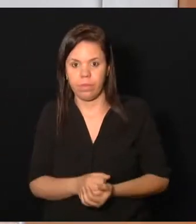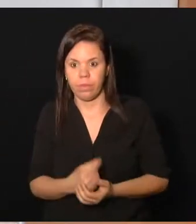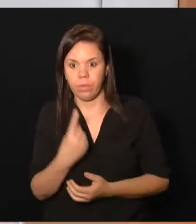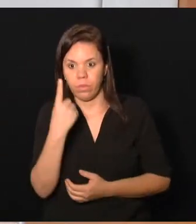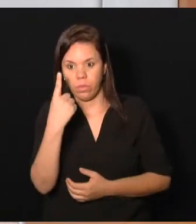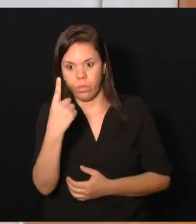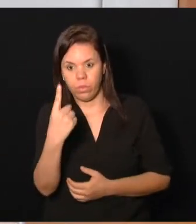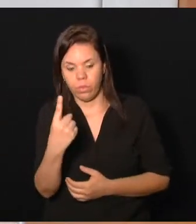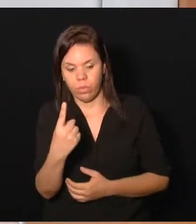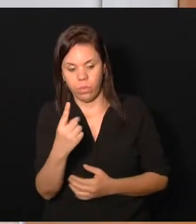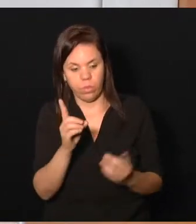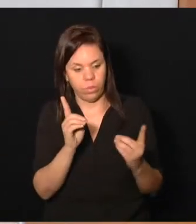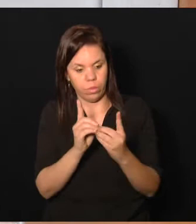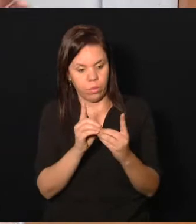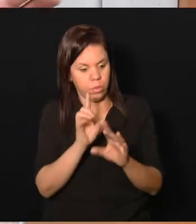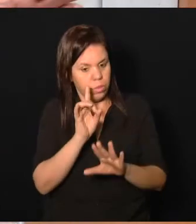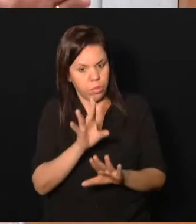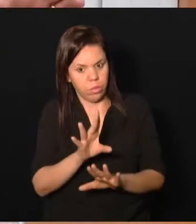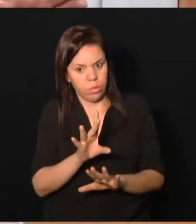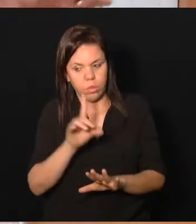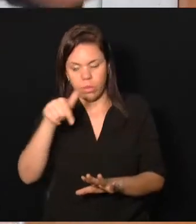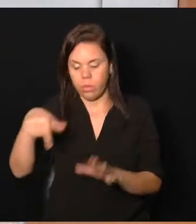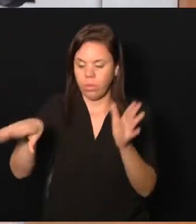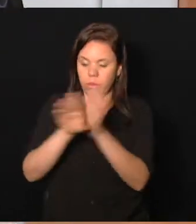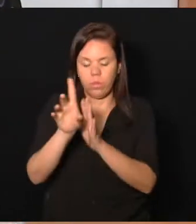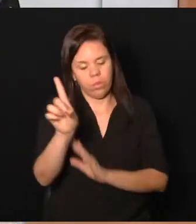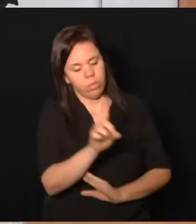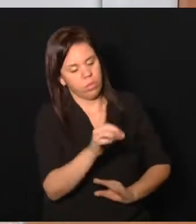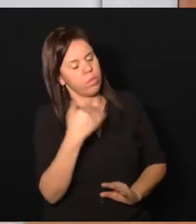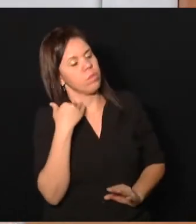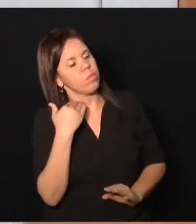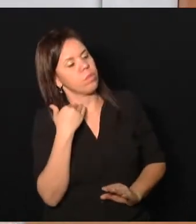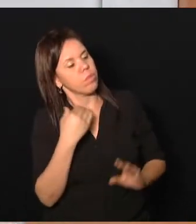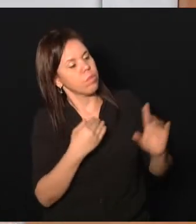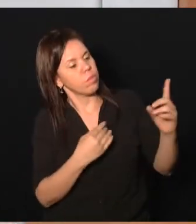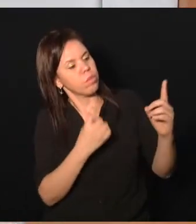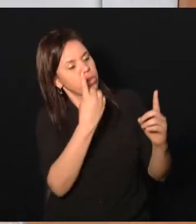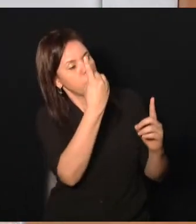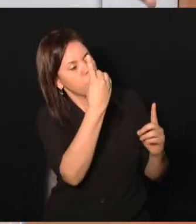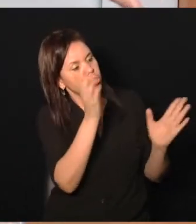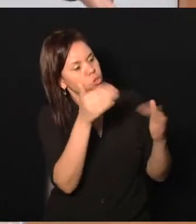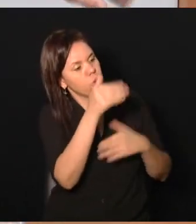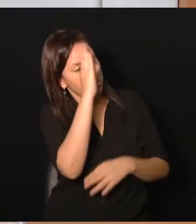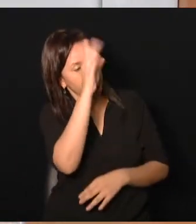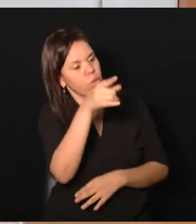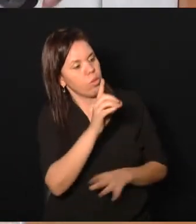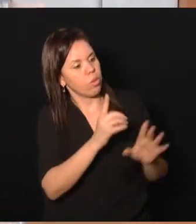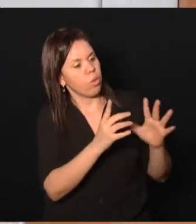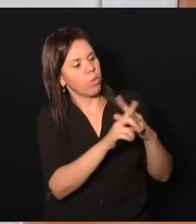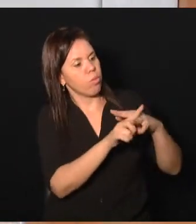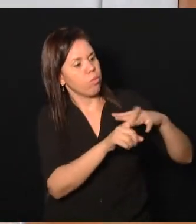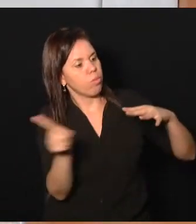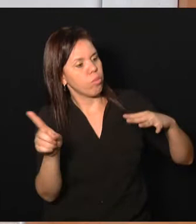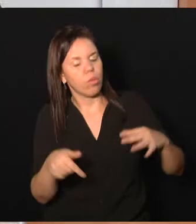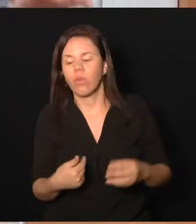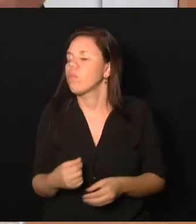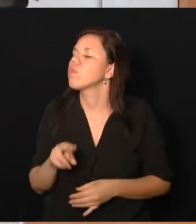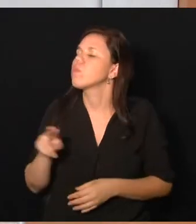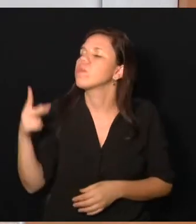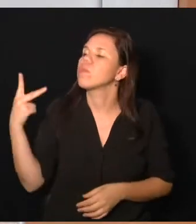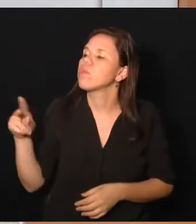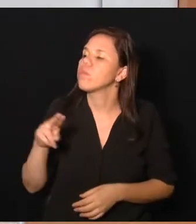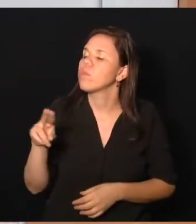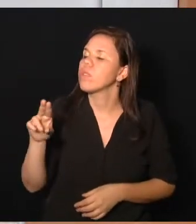caixa. Daí você chega no banco, tem lá o caixa preferencial. Já exclui. Como que você chama?